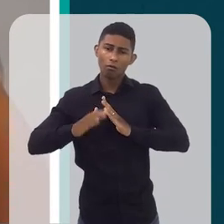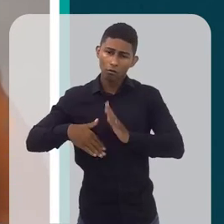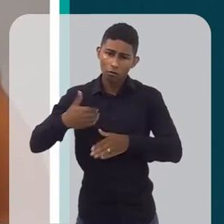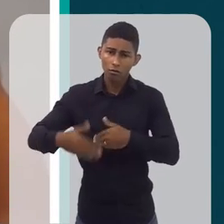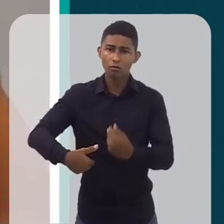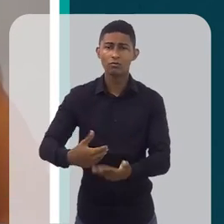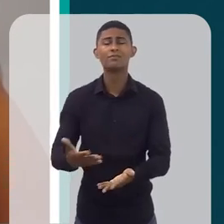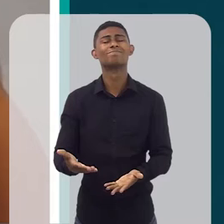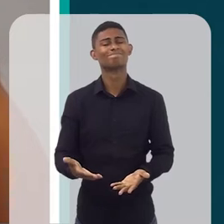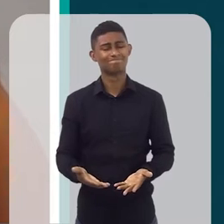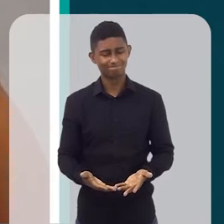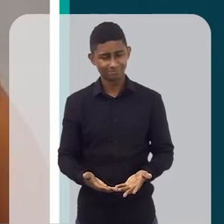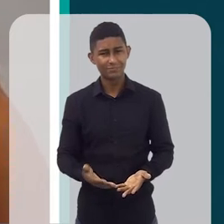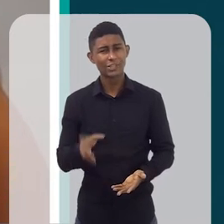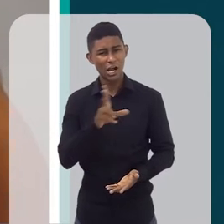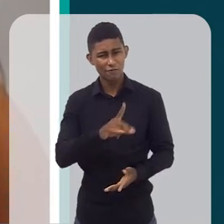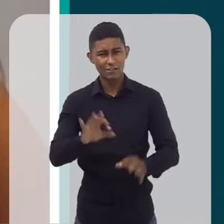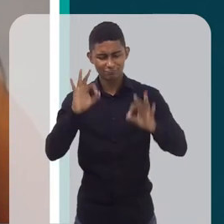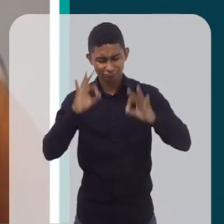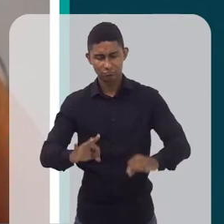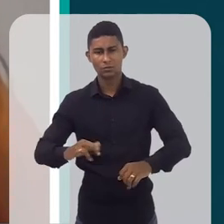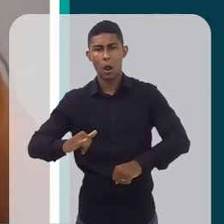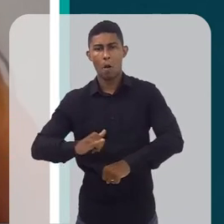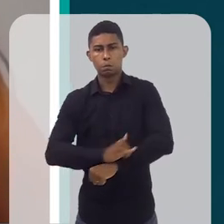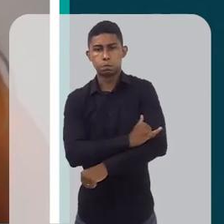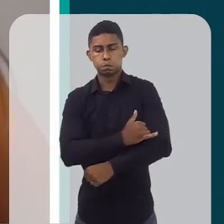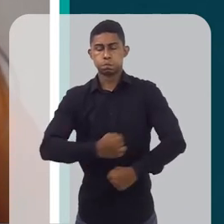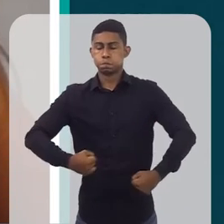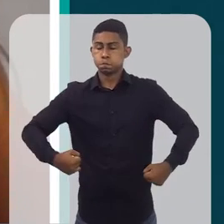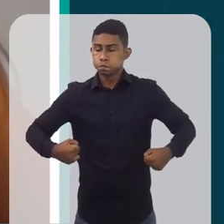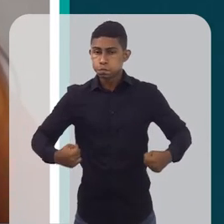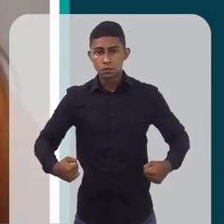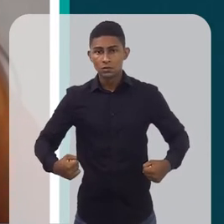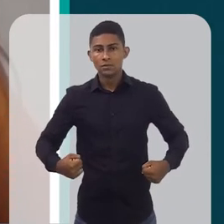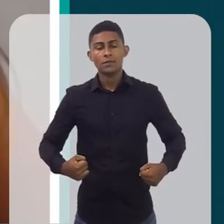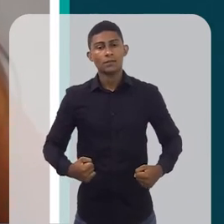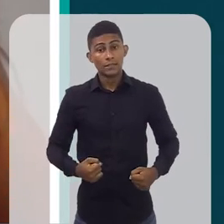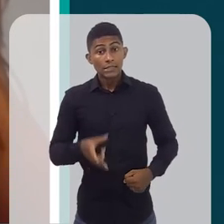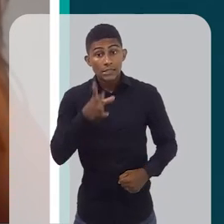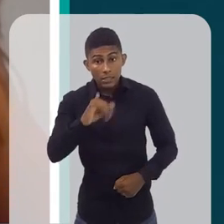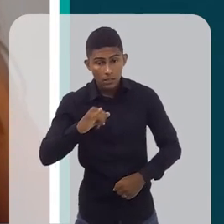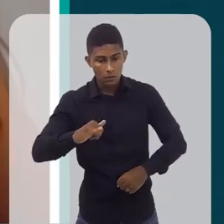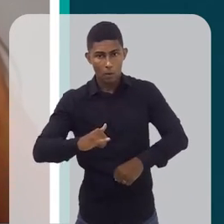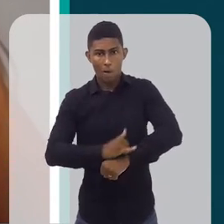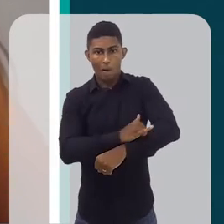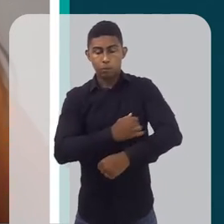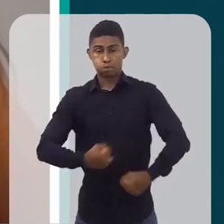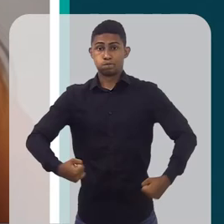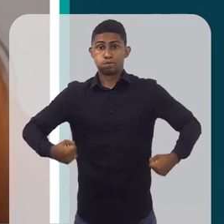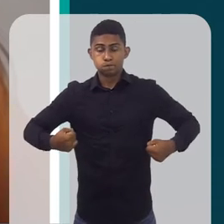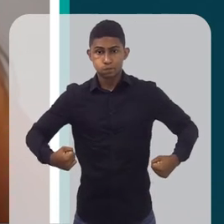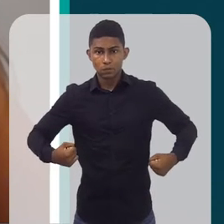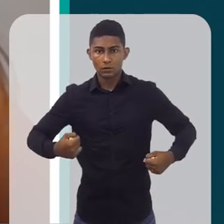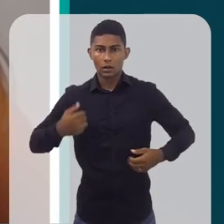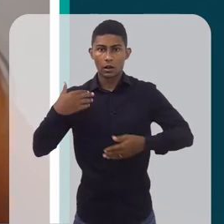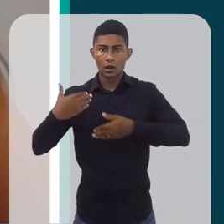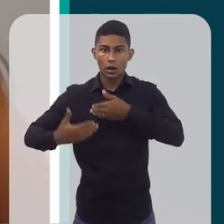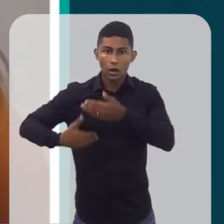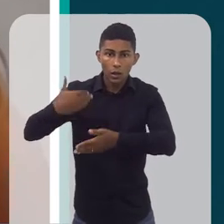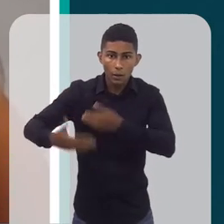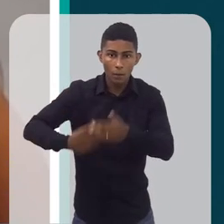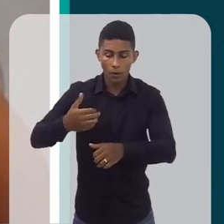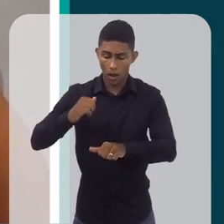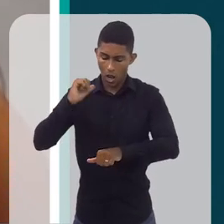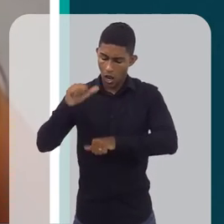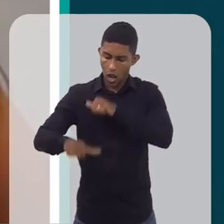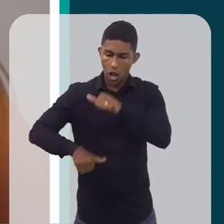uma vai gerar essa questão da obesidade. E uma vez instalado, tudo fica mais complicado para